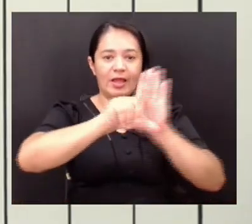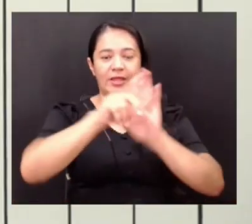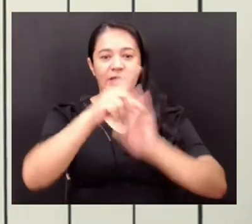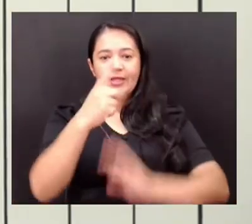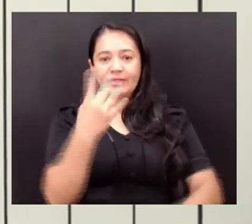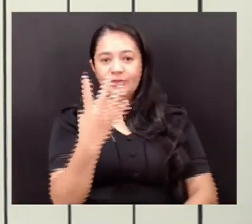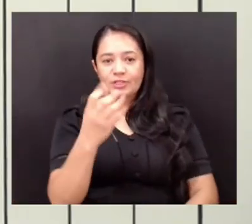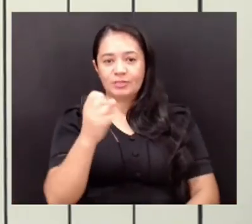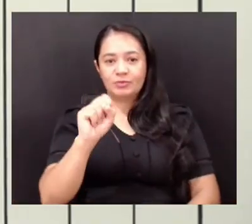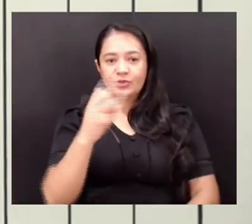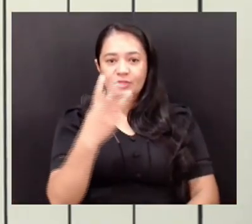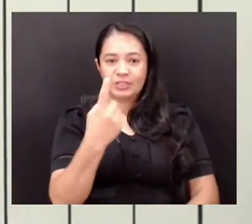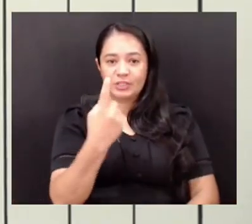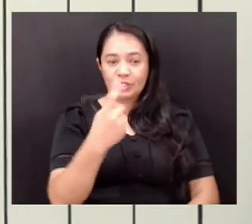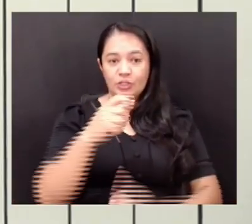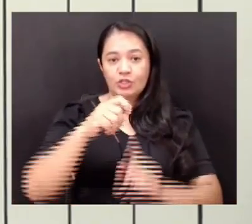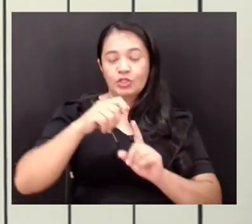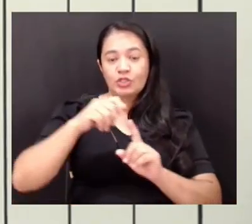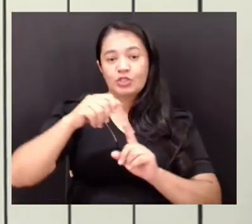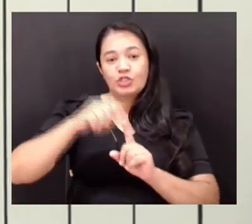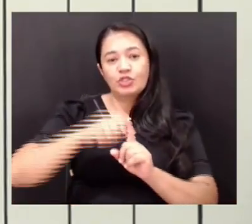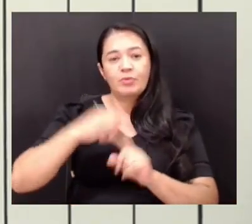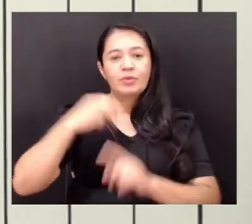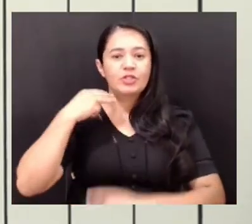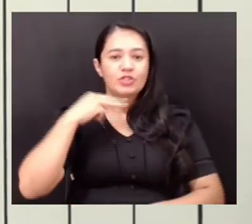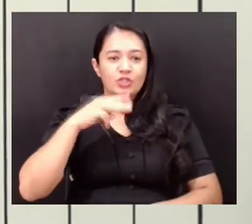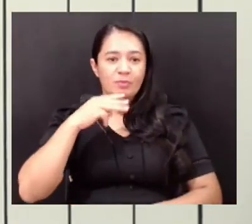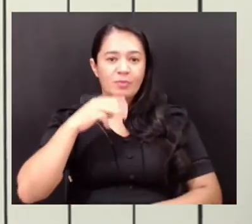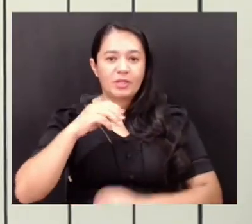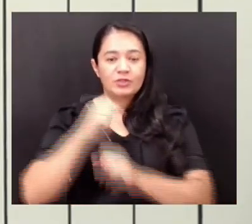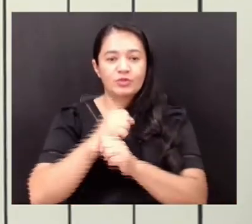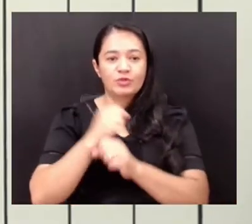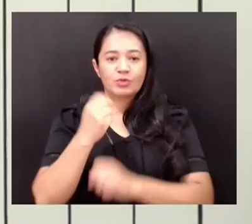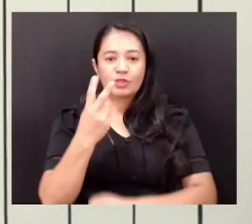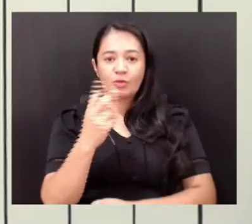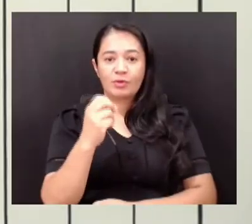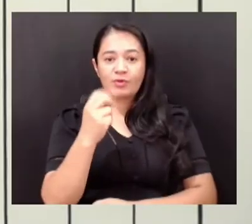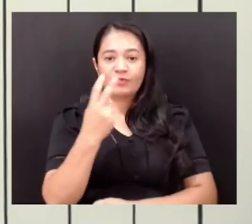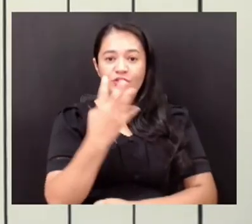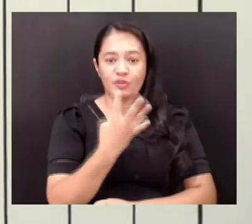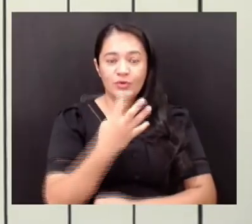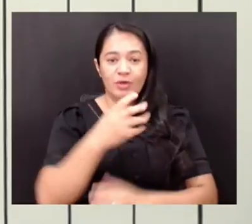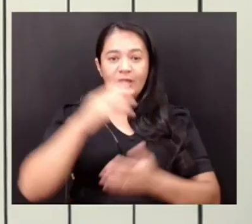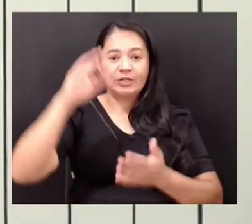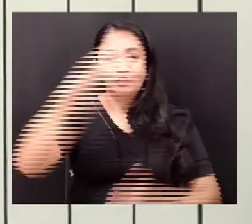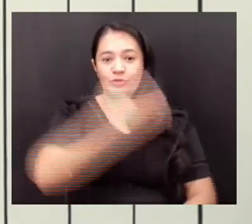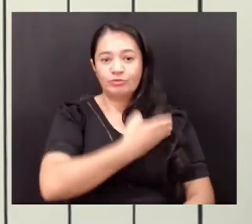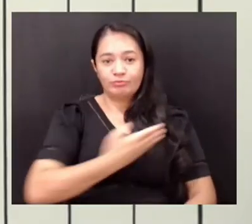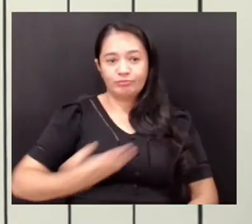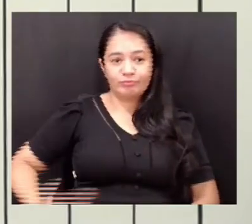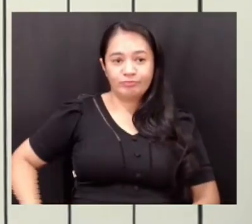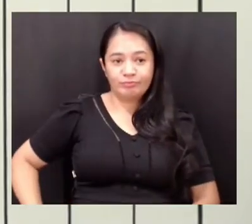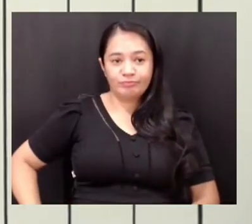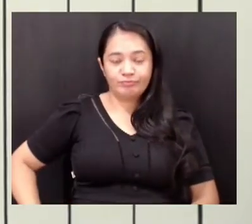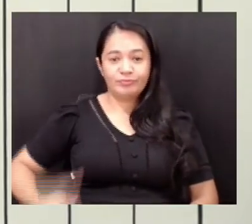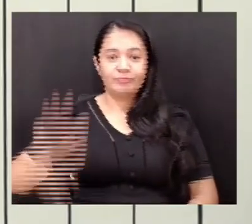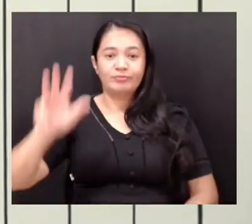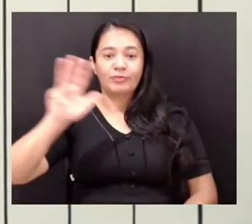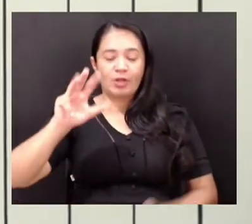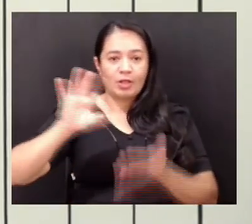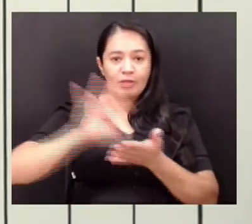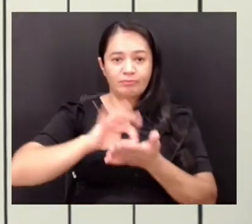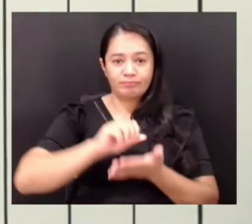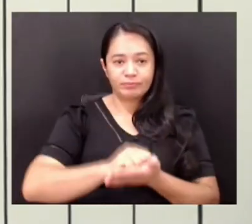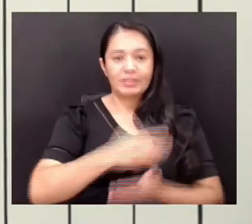de 27 de março de 2024. Ela foi sancionada pelo Presidente da República, pelos ministros dos